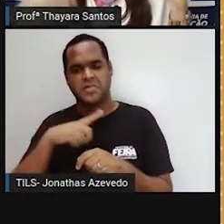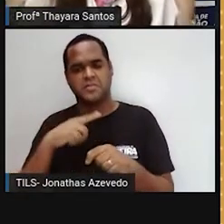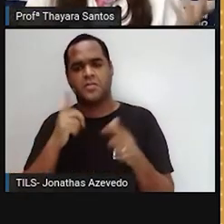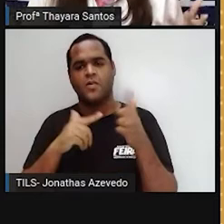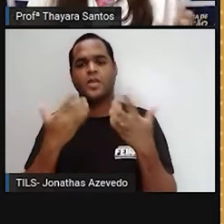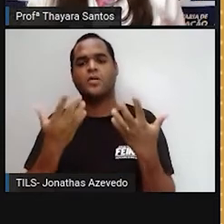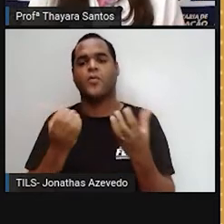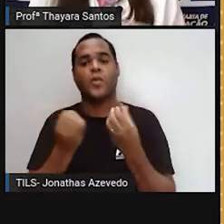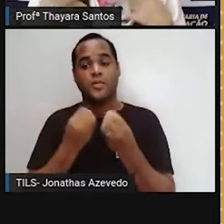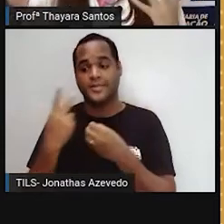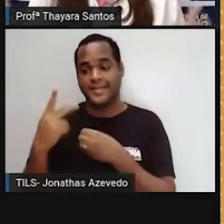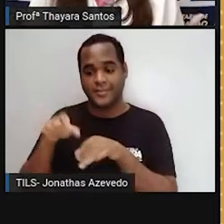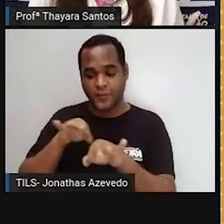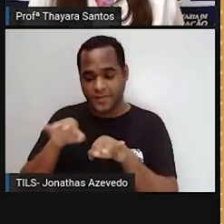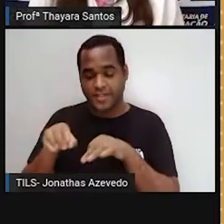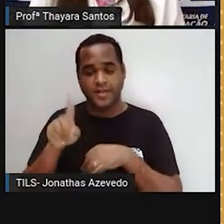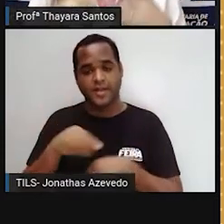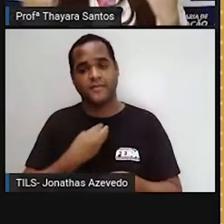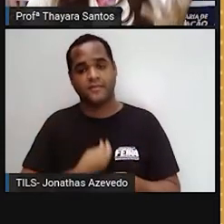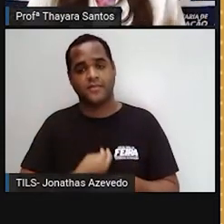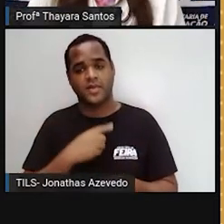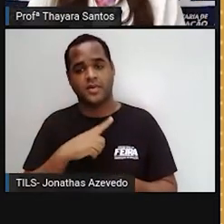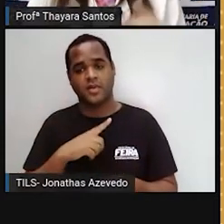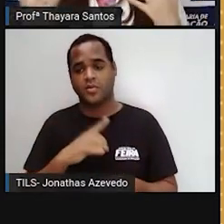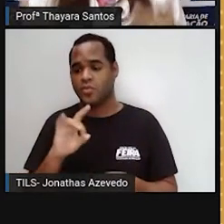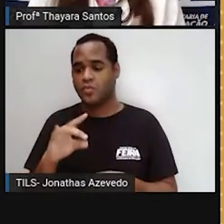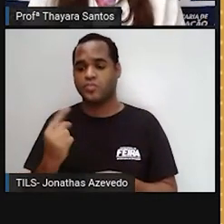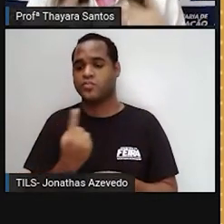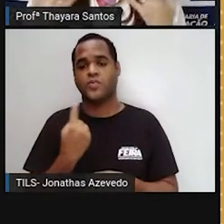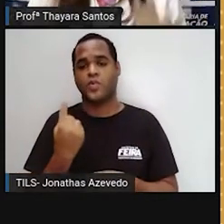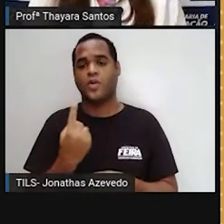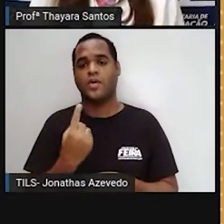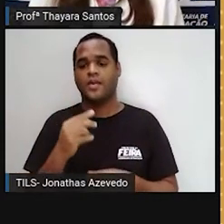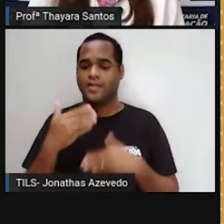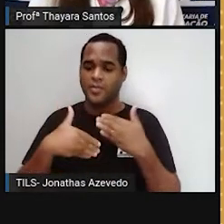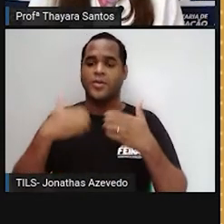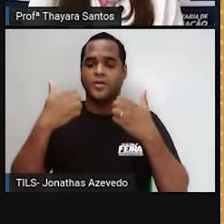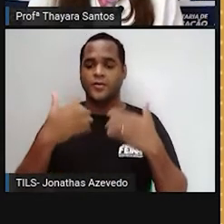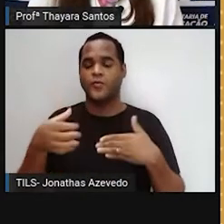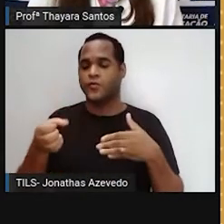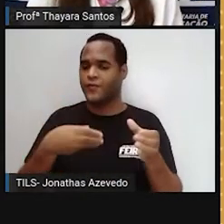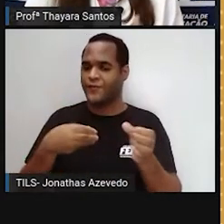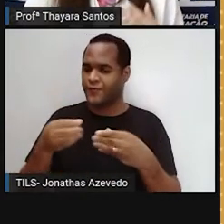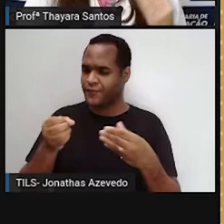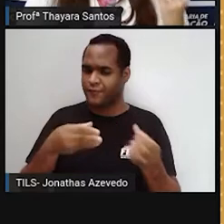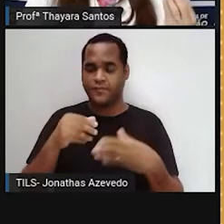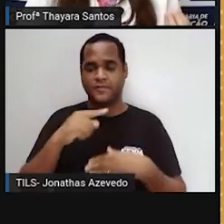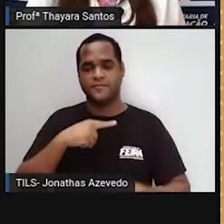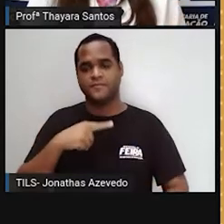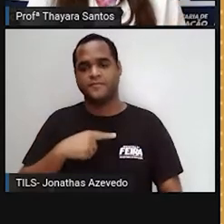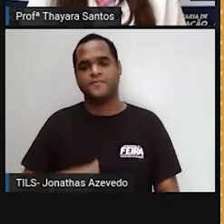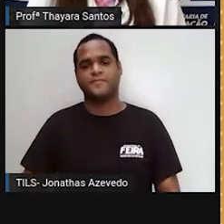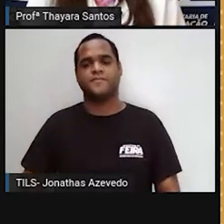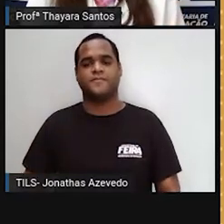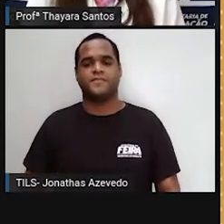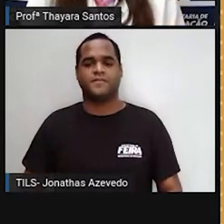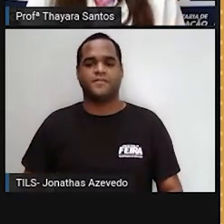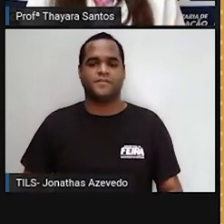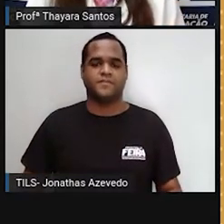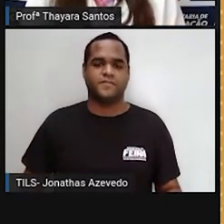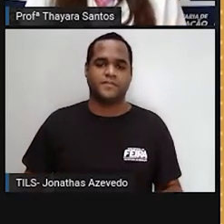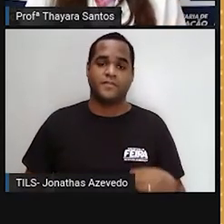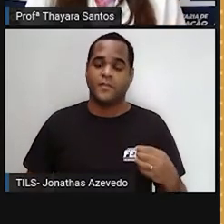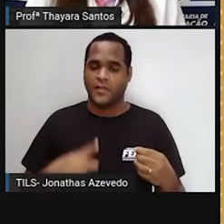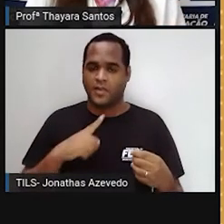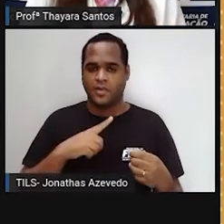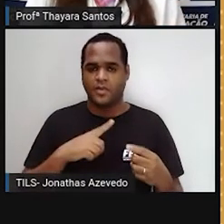e esse organismo viva sozinho lá, que depois ele vai dar origem a outros novos organismos. Esse exemplo aqui que eu dei para